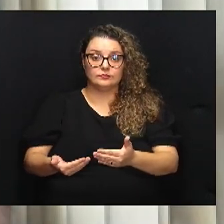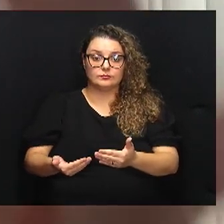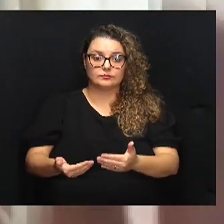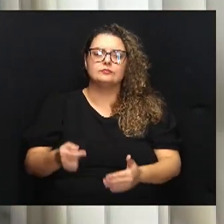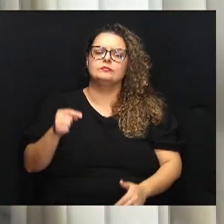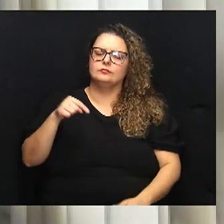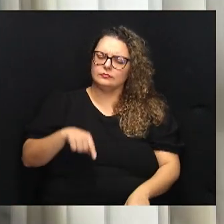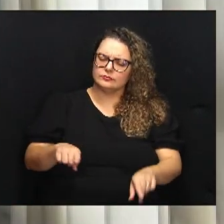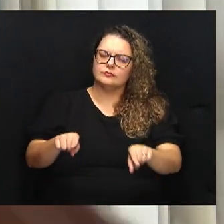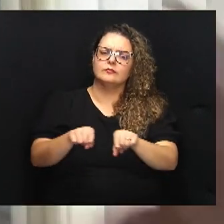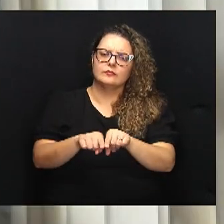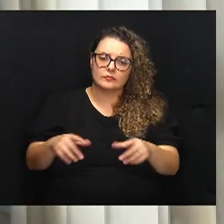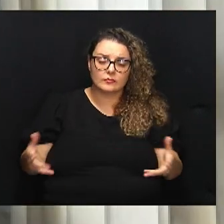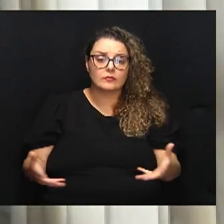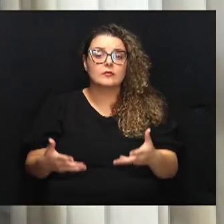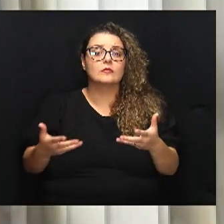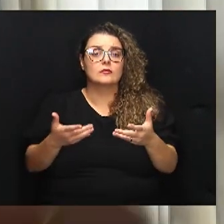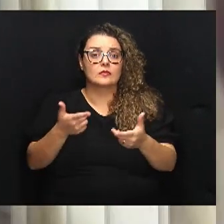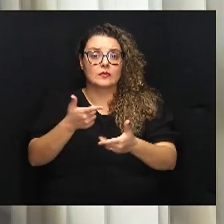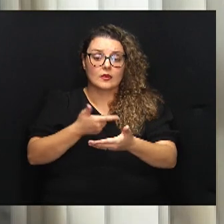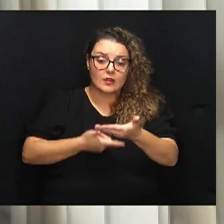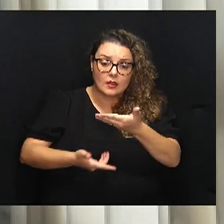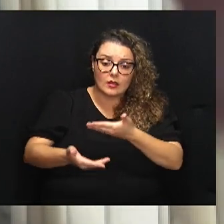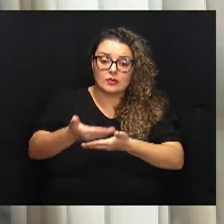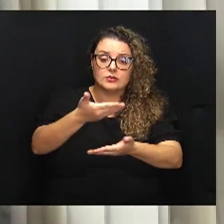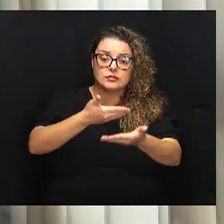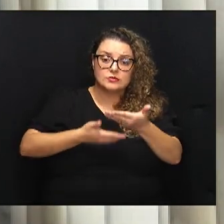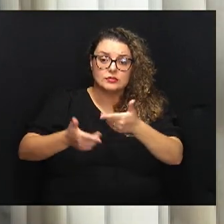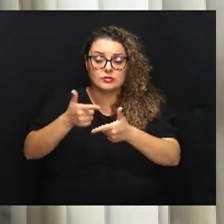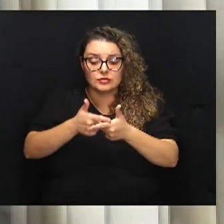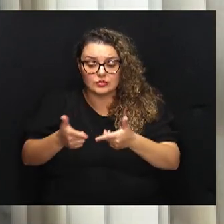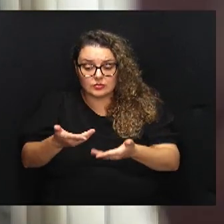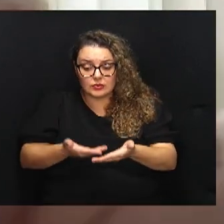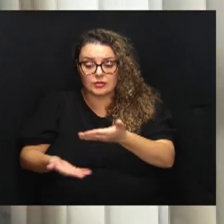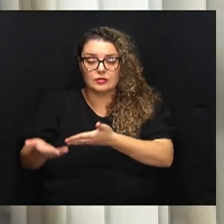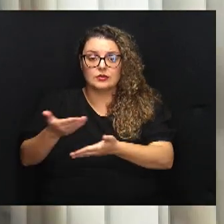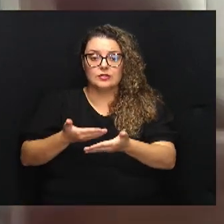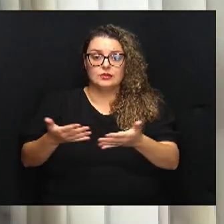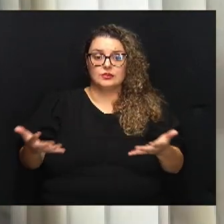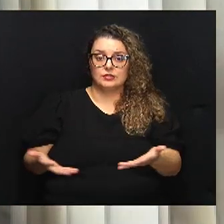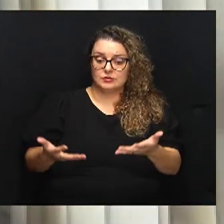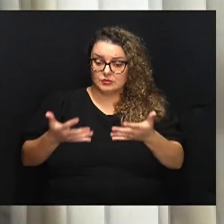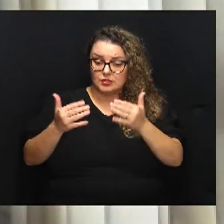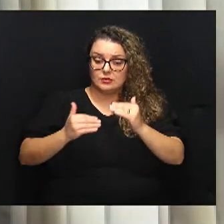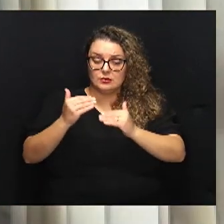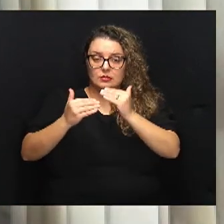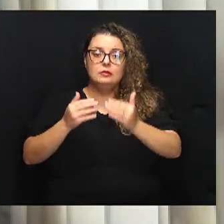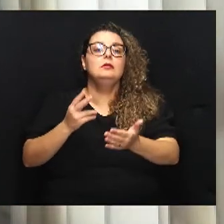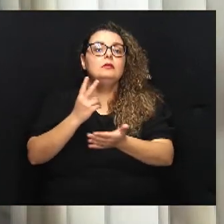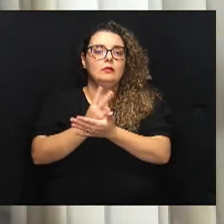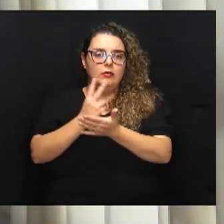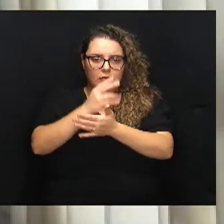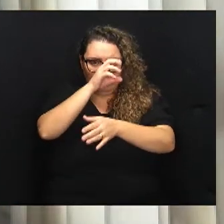isso também é uma forma de partilhar, dividir, crescer, porque sempre a gente vai aprender, eu acredito muito nisso, a gente sempre